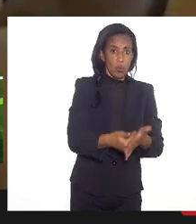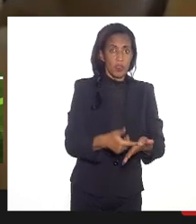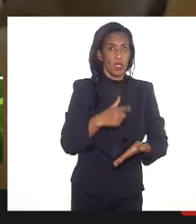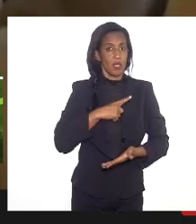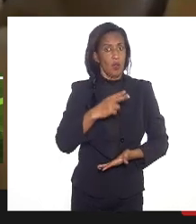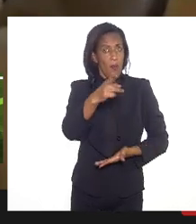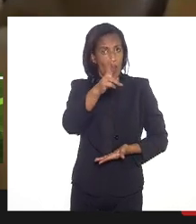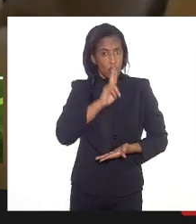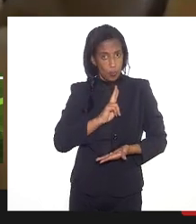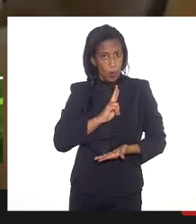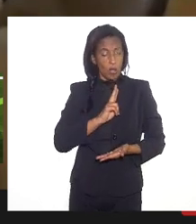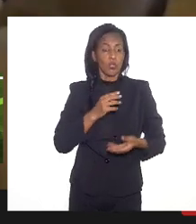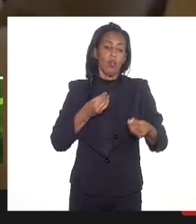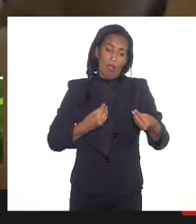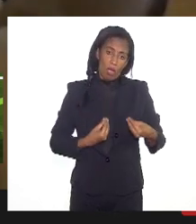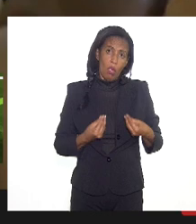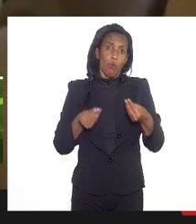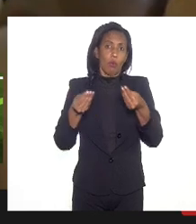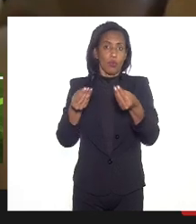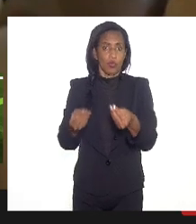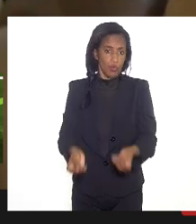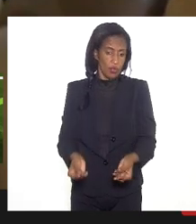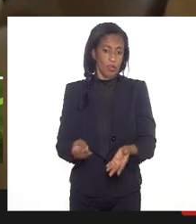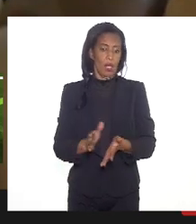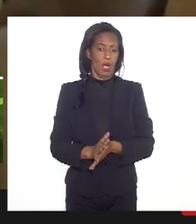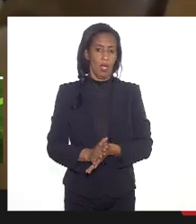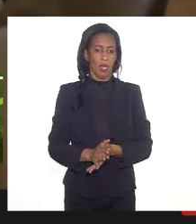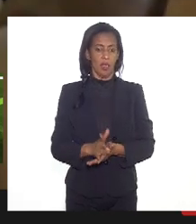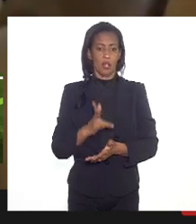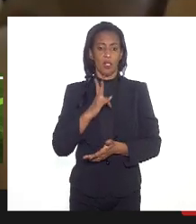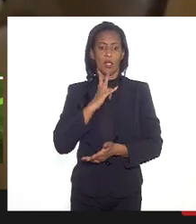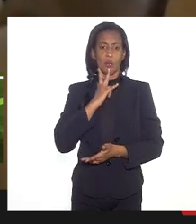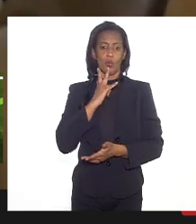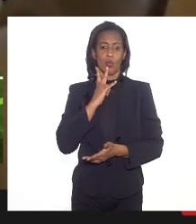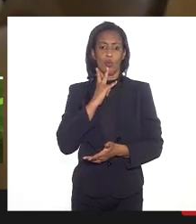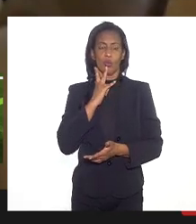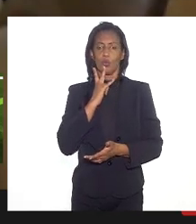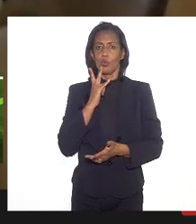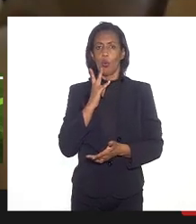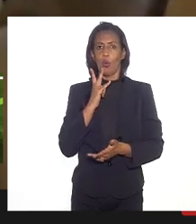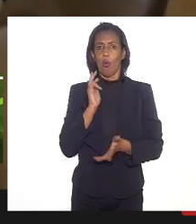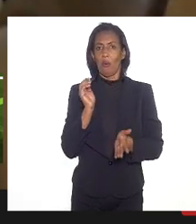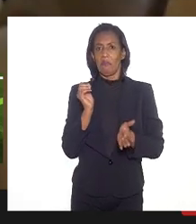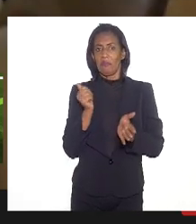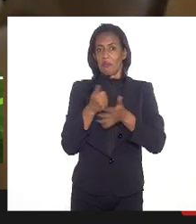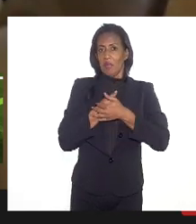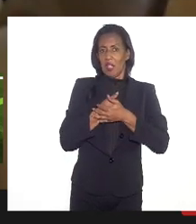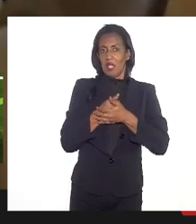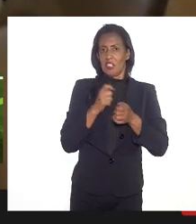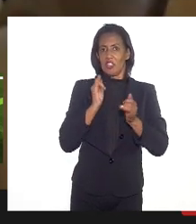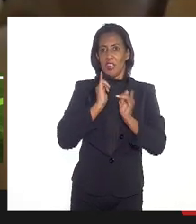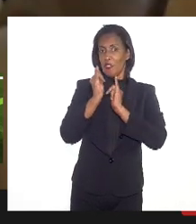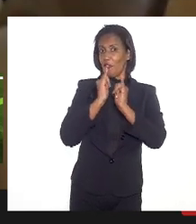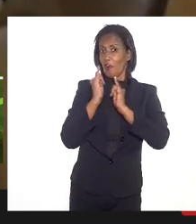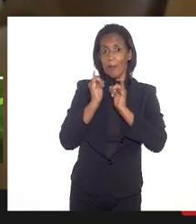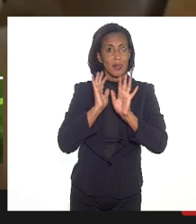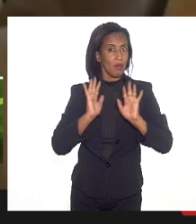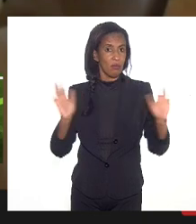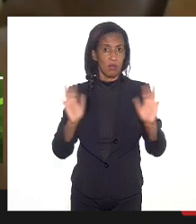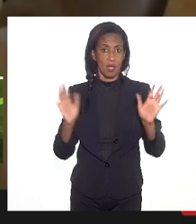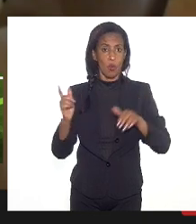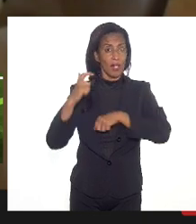para a senhora. Não estou absolutamente me importando de passar nenhum dado para a senhora, mas é que, no momento, nós